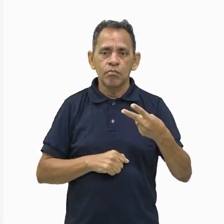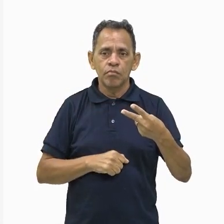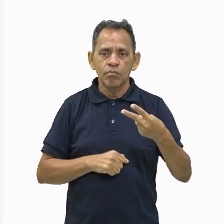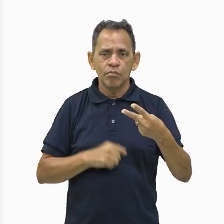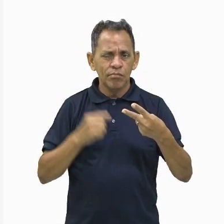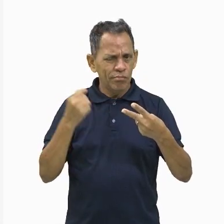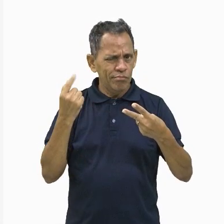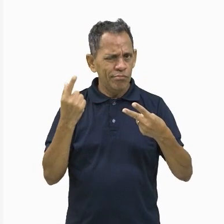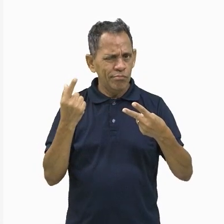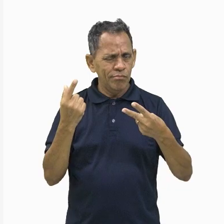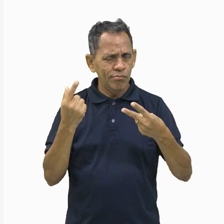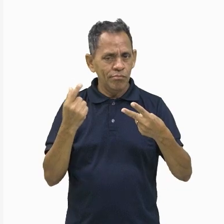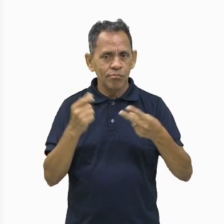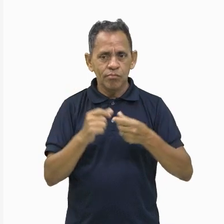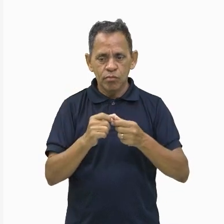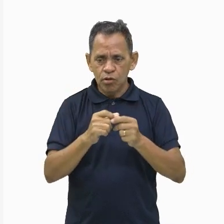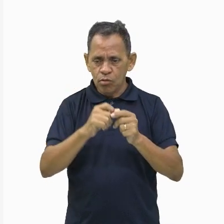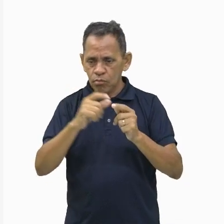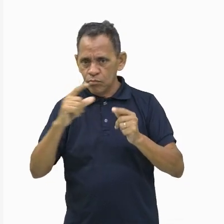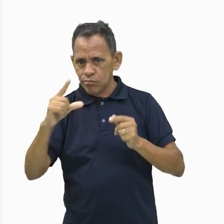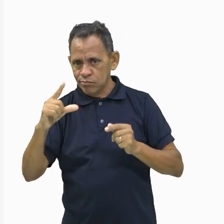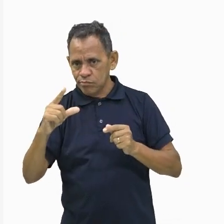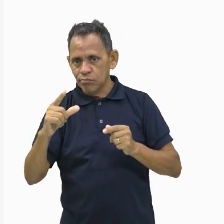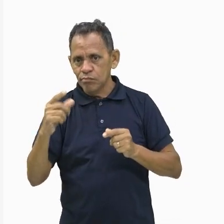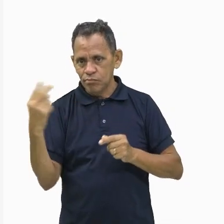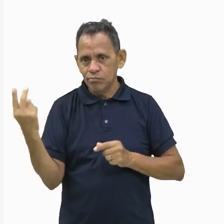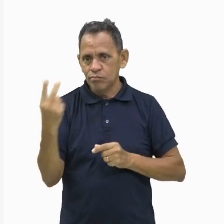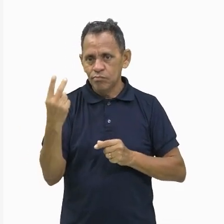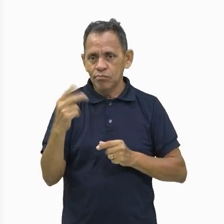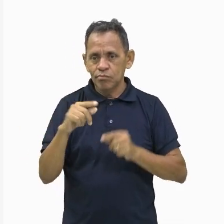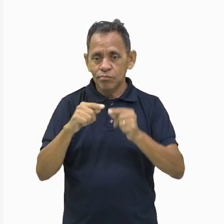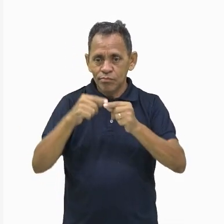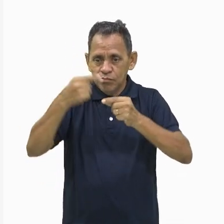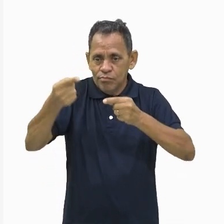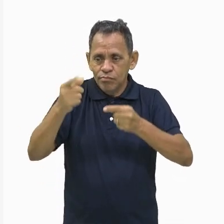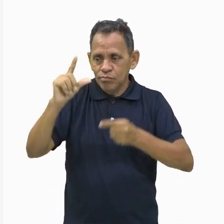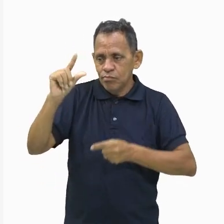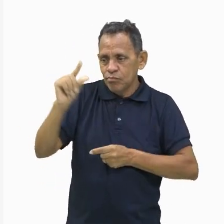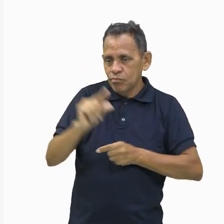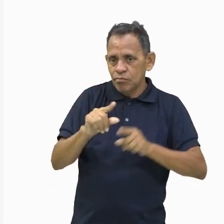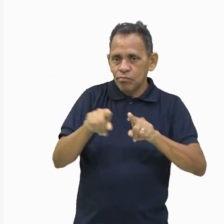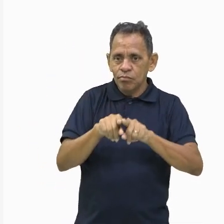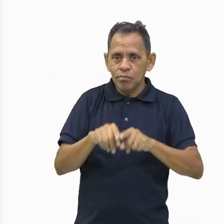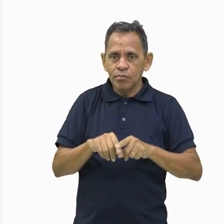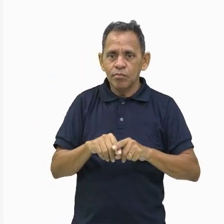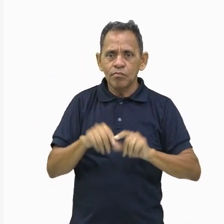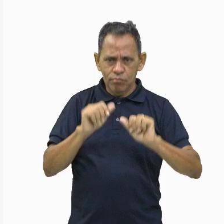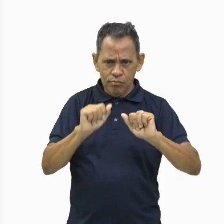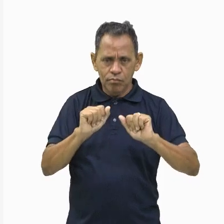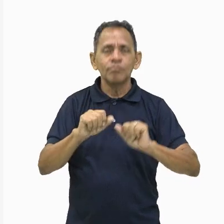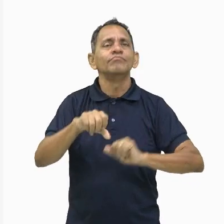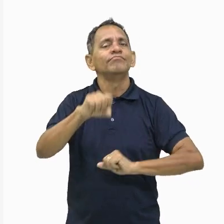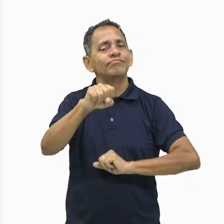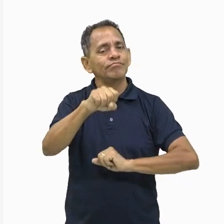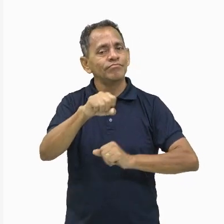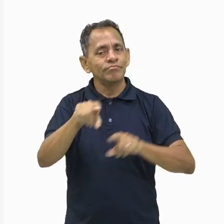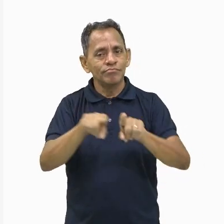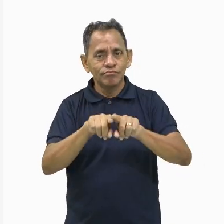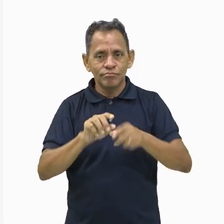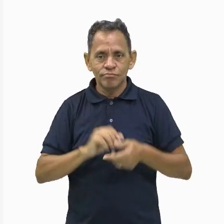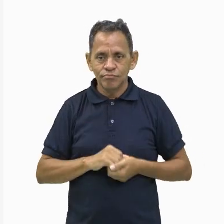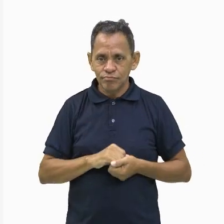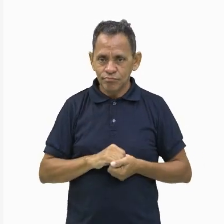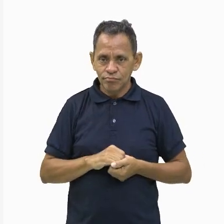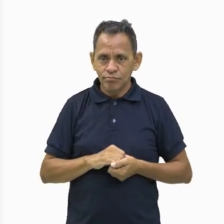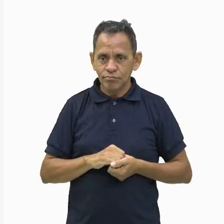Aumentou e depois reduziu? Sim, é possível, tá, pessoal? Sem problema nenhum. Então, houve um aumento de 4% e depois um